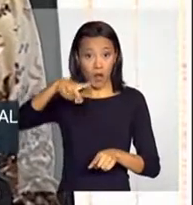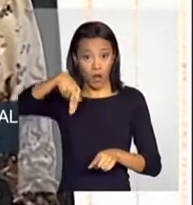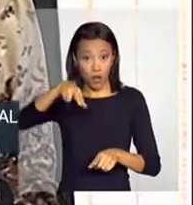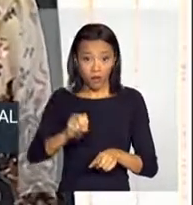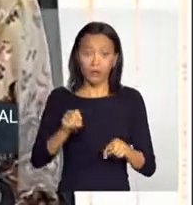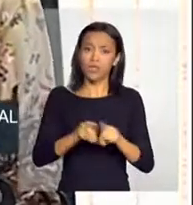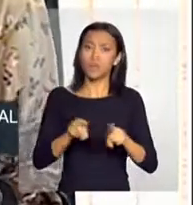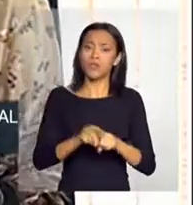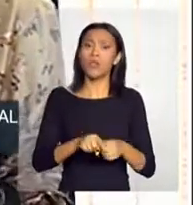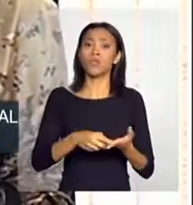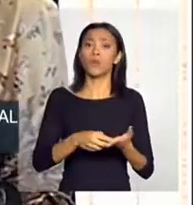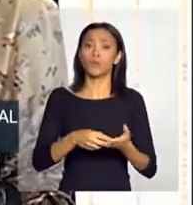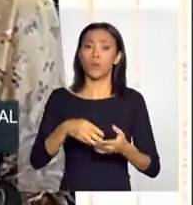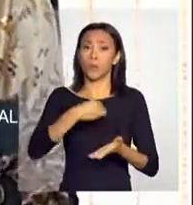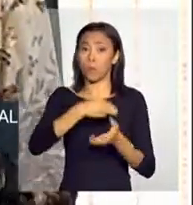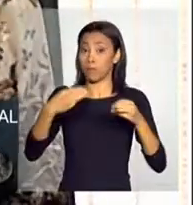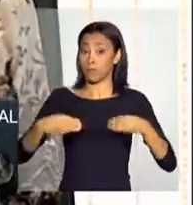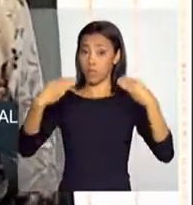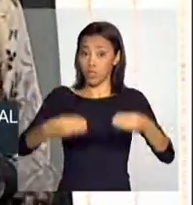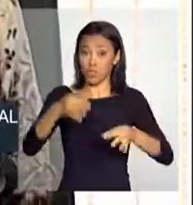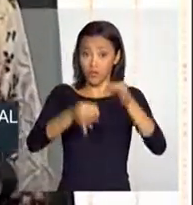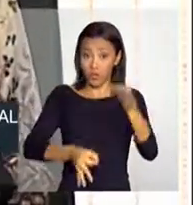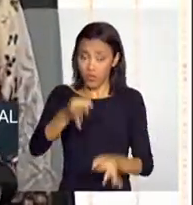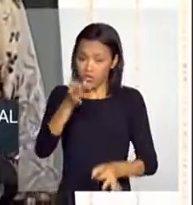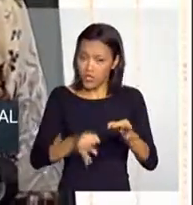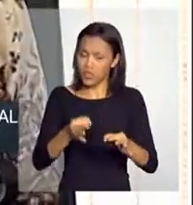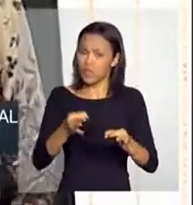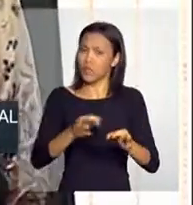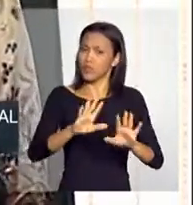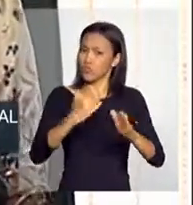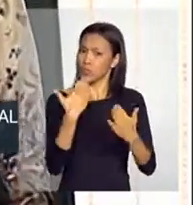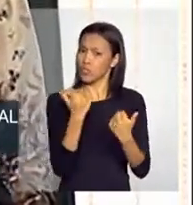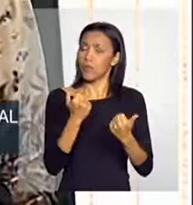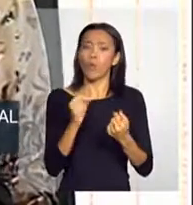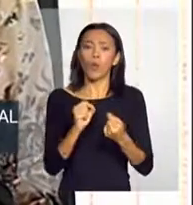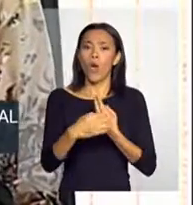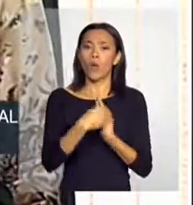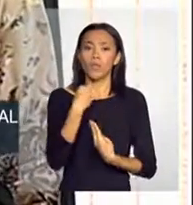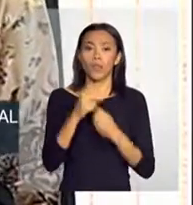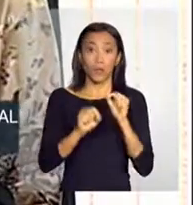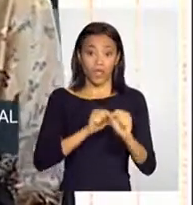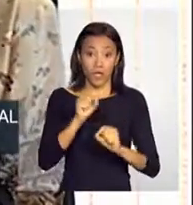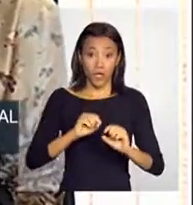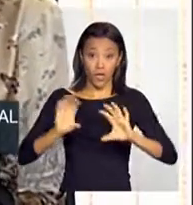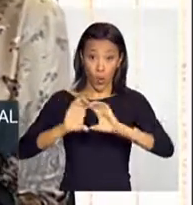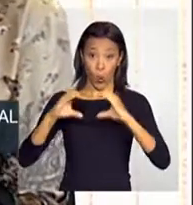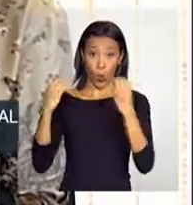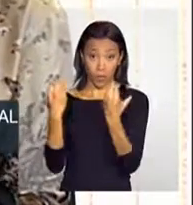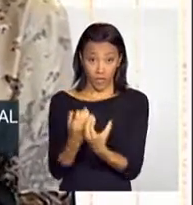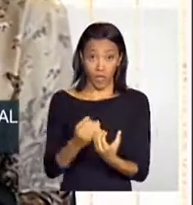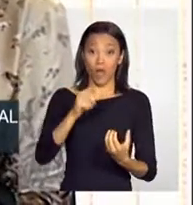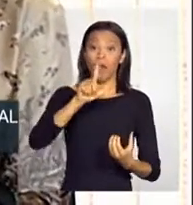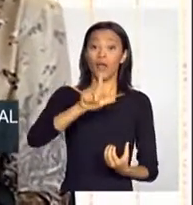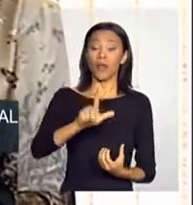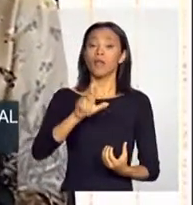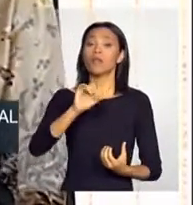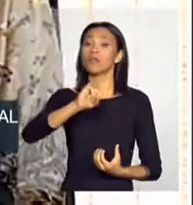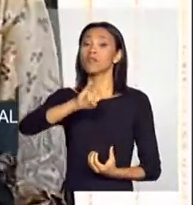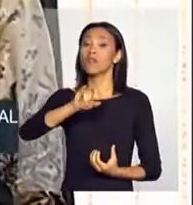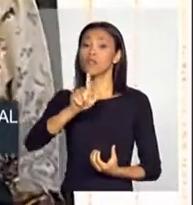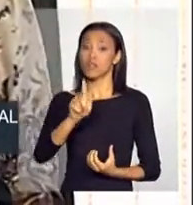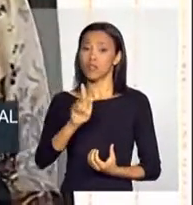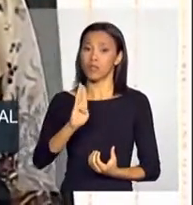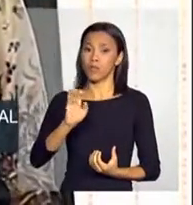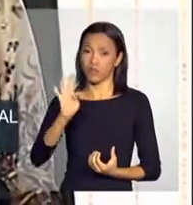Ministério da Justiça não chama hoje também a estarmos atentos a questão da comunidade LGBT ah